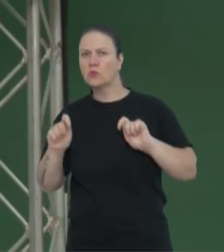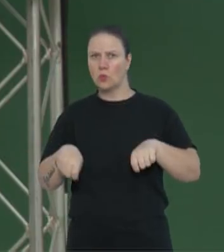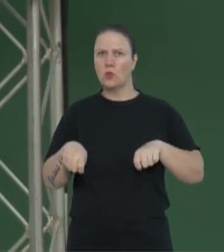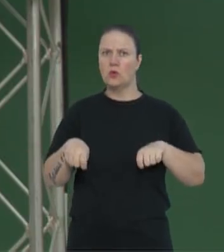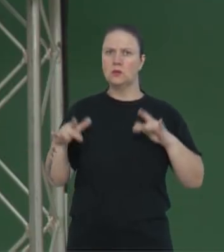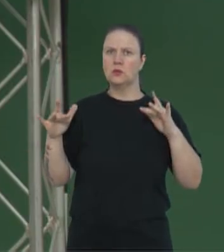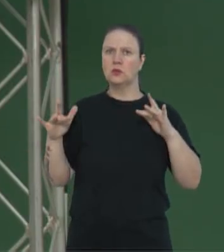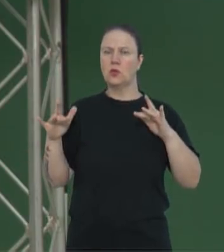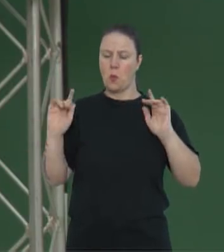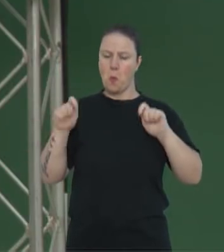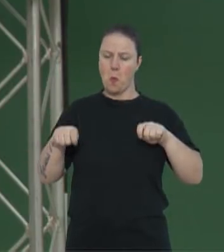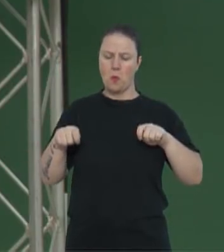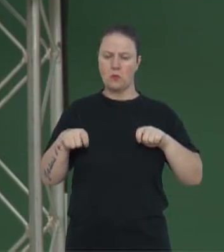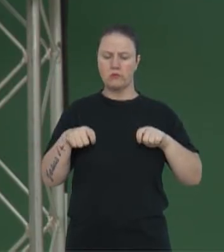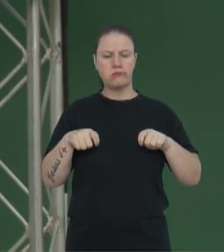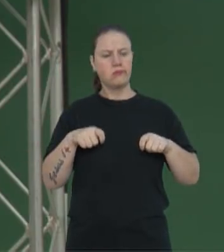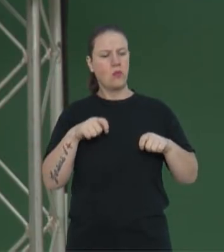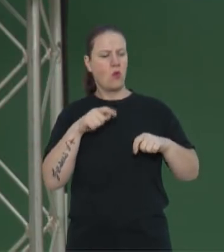uma presença no espaço.